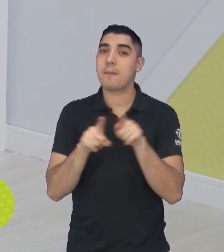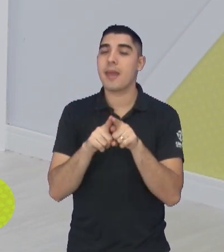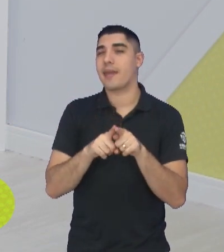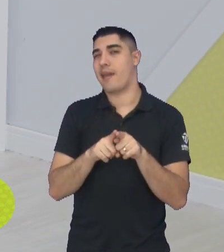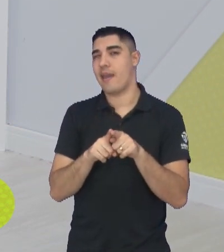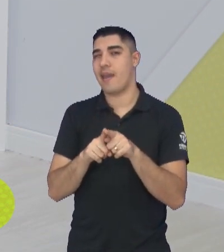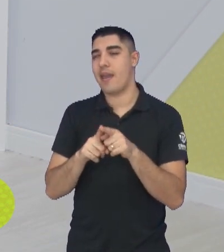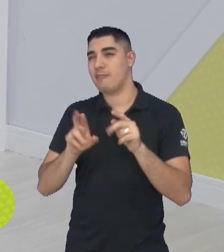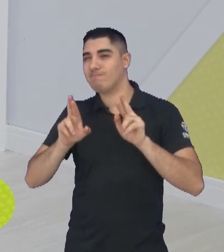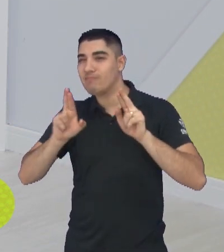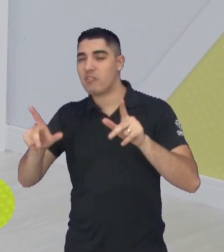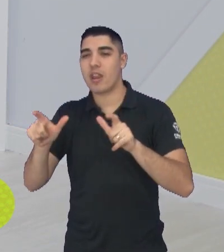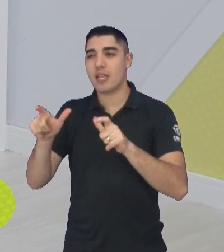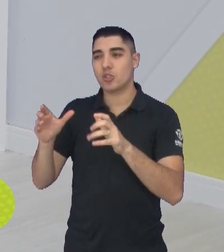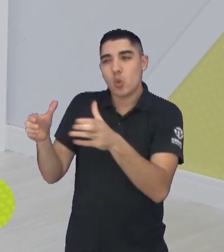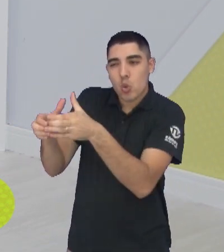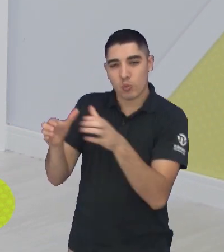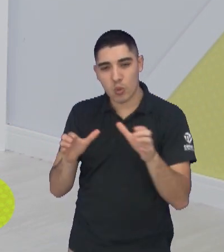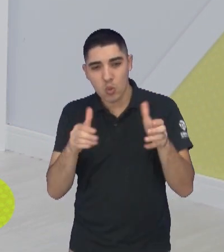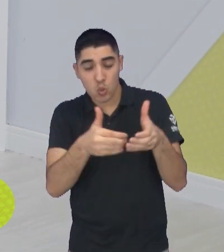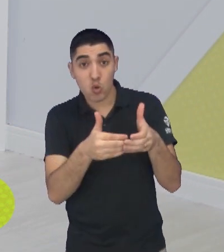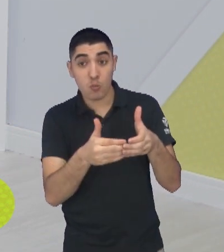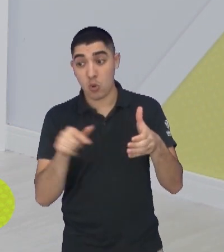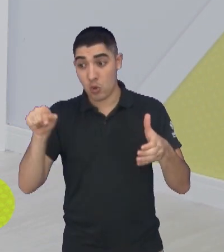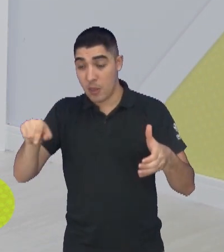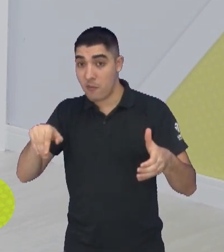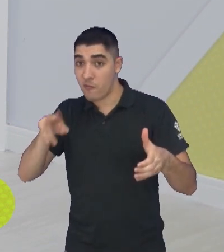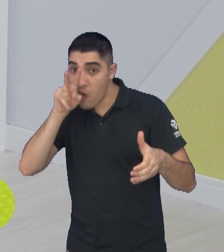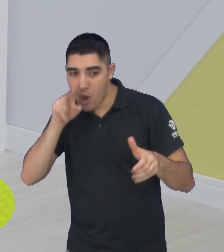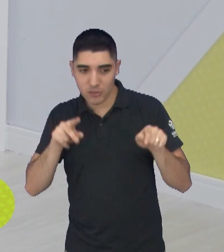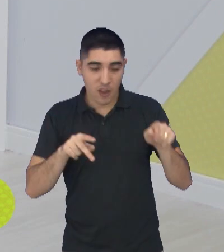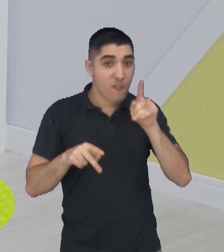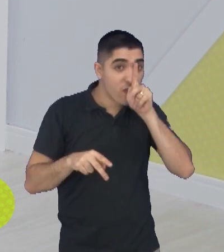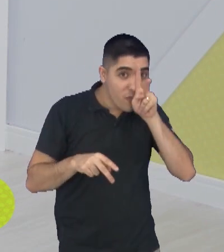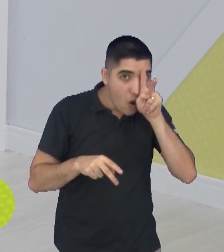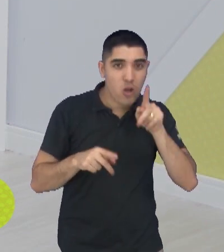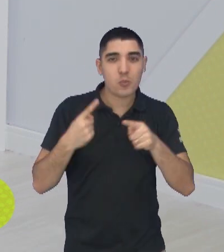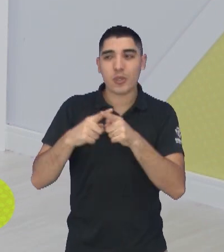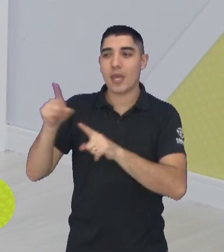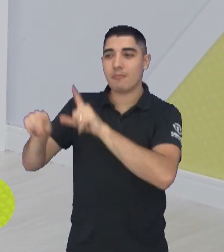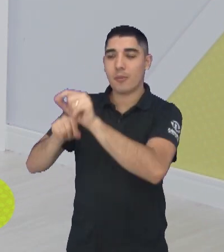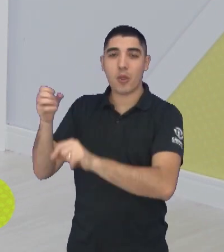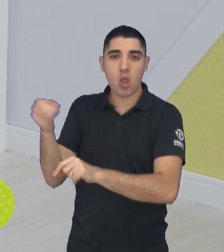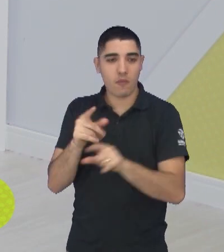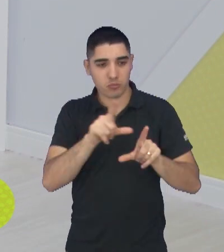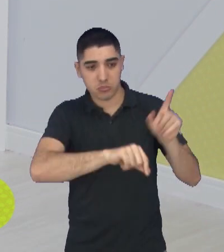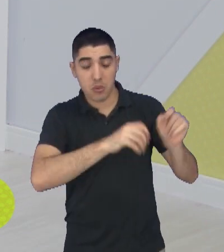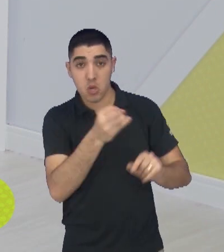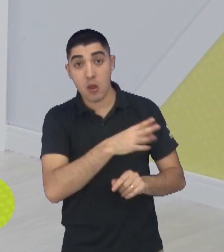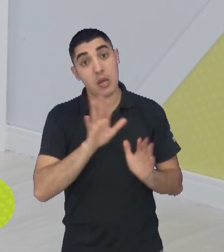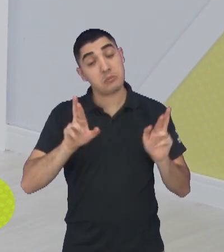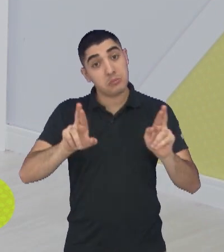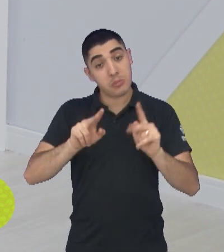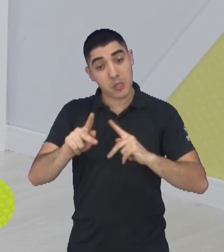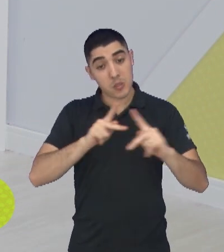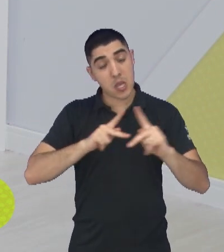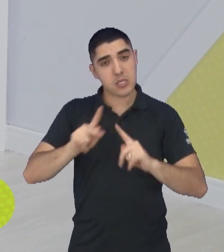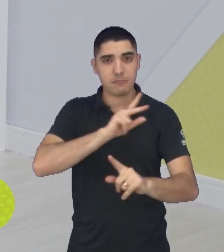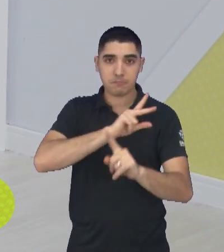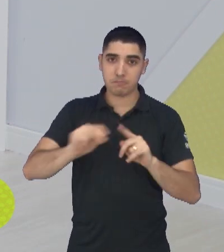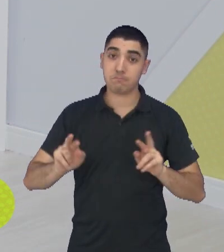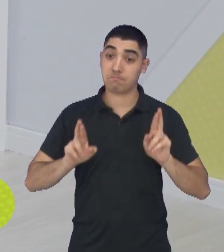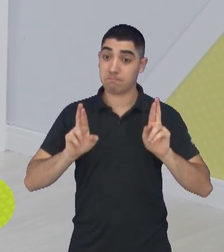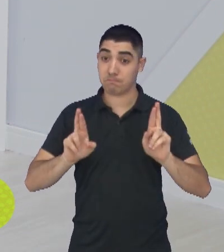outros, jogadores reforçando as duas equipes. Vai ser um grande jogo, esperamos uma boa vitória da equipe do Farmacon de Vôlei São